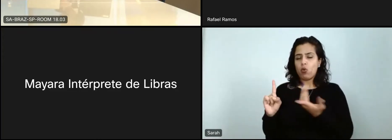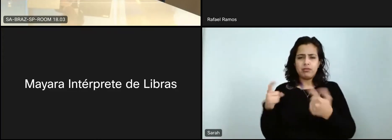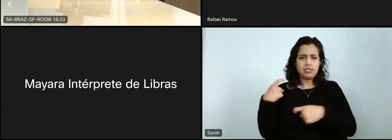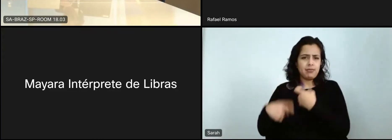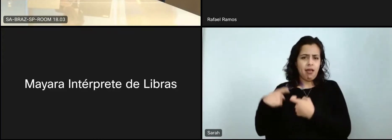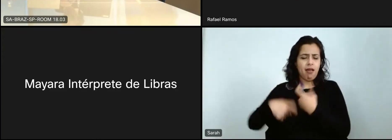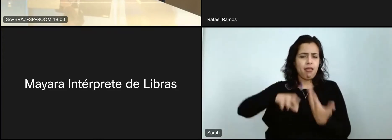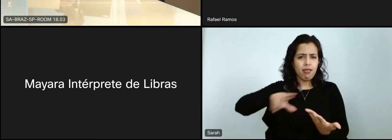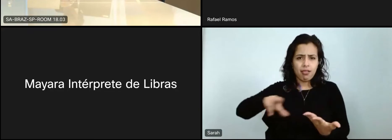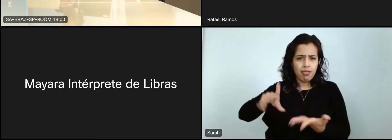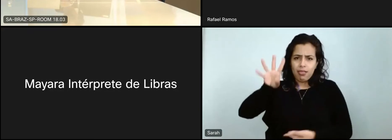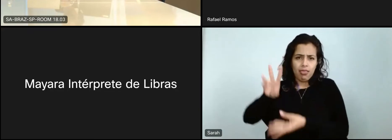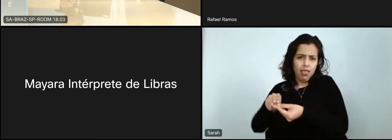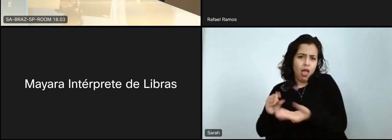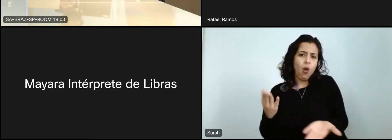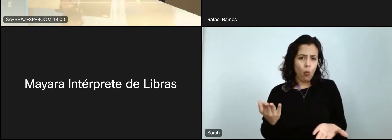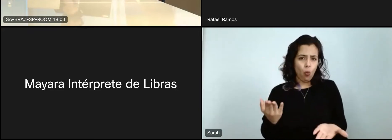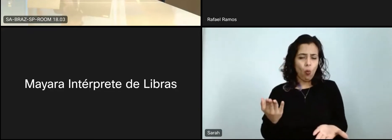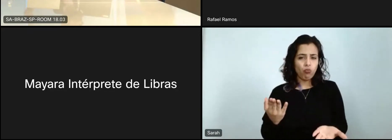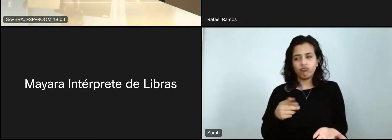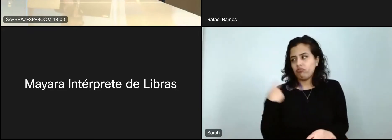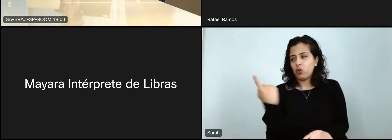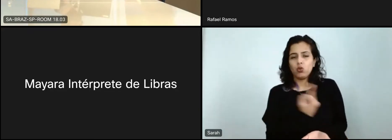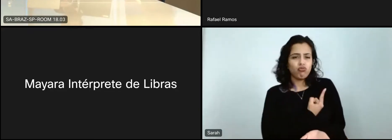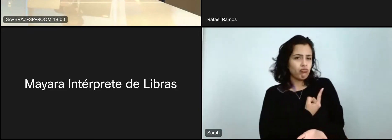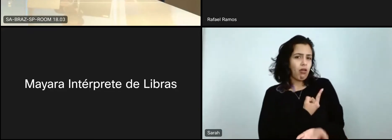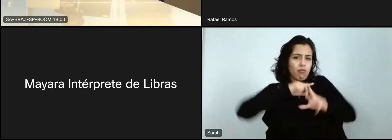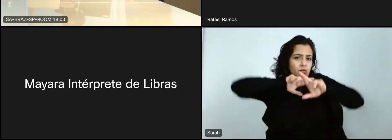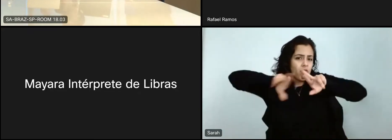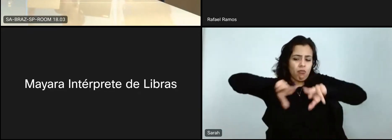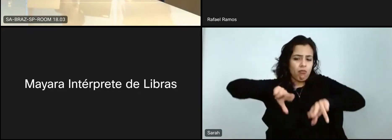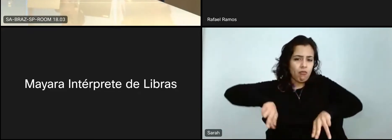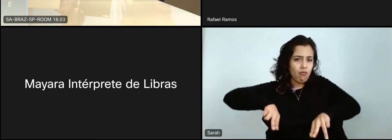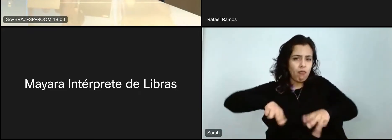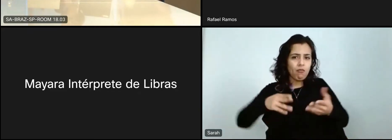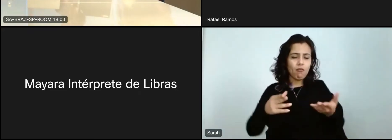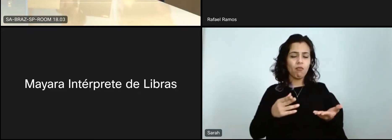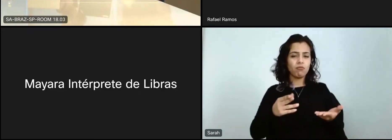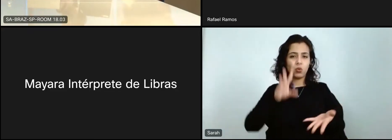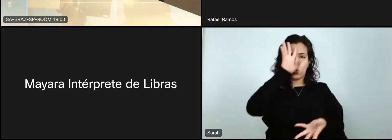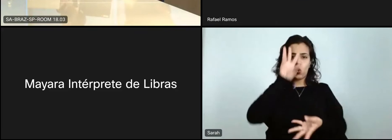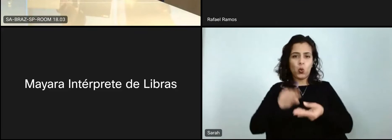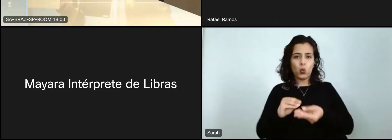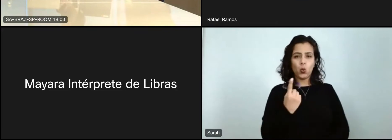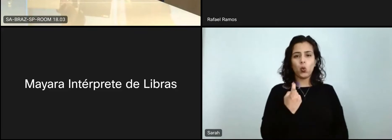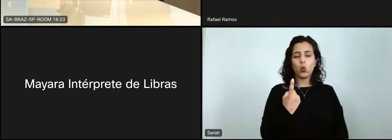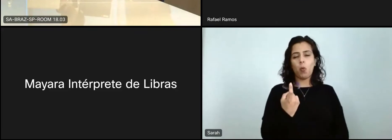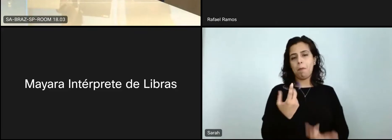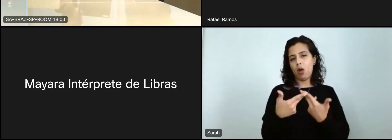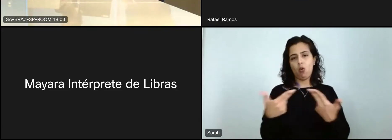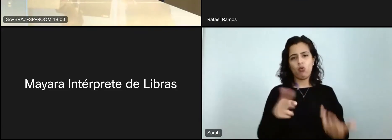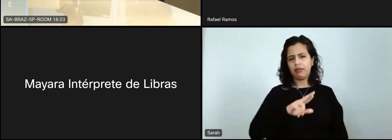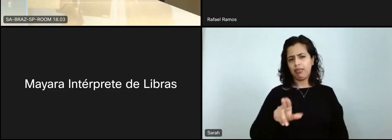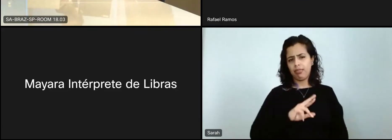Ou né? resumidas, né? Nós somos diversos, né? Acho que e ninguém se resume a uma coisa só, né? Então é